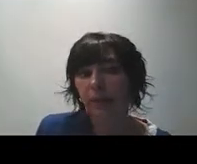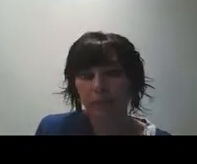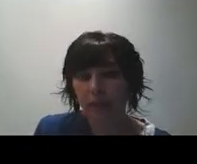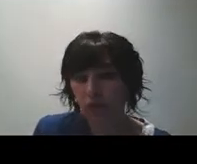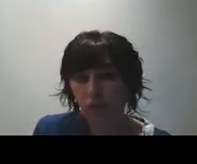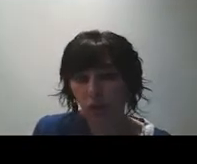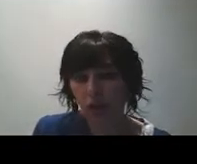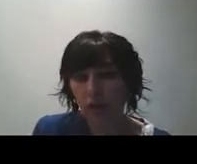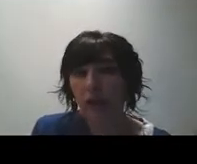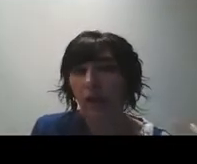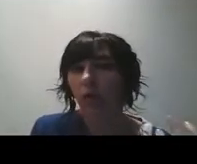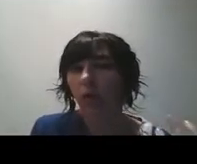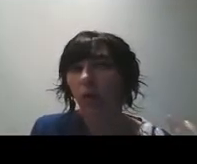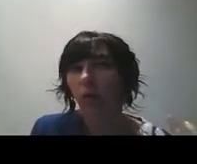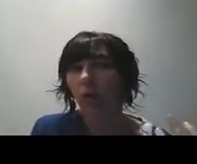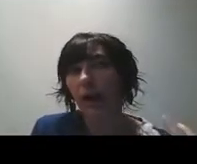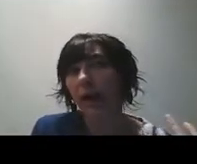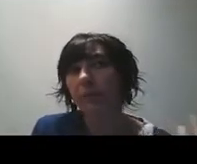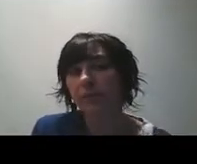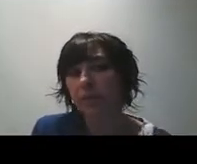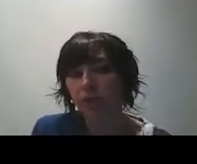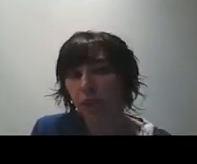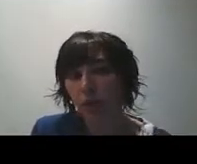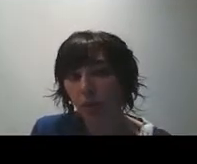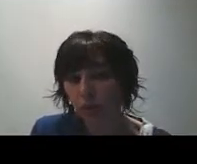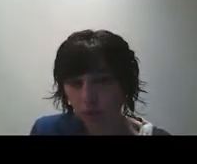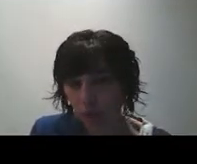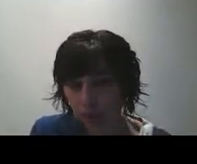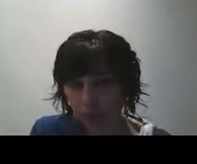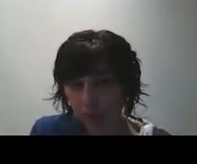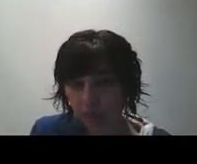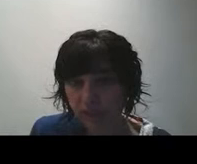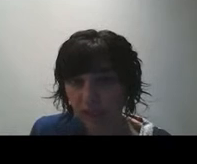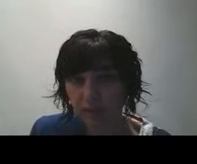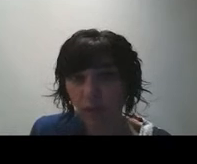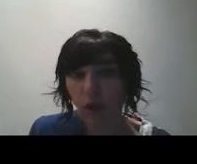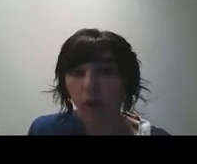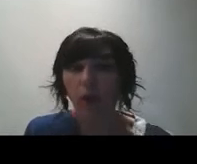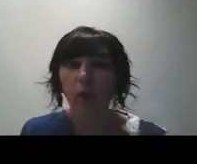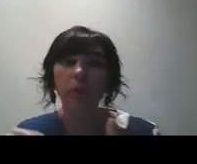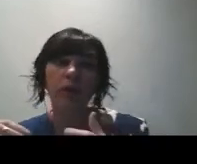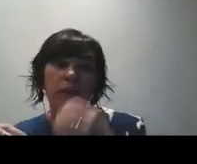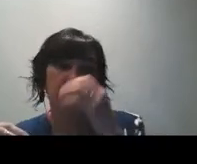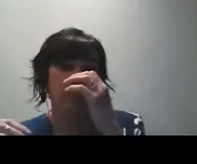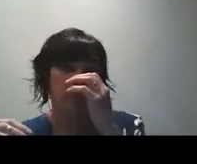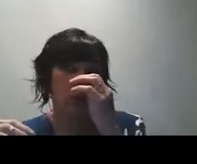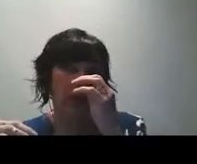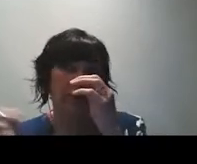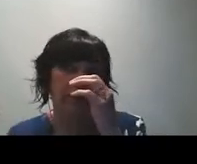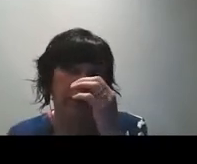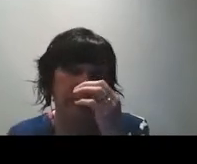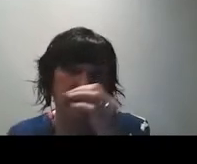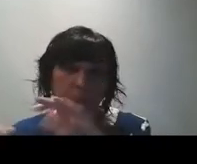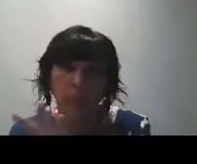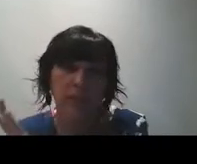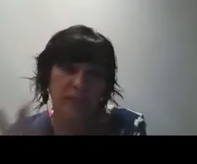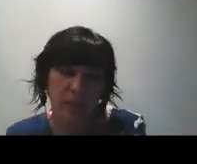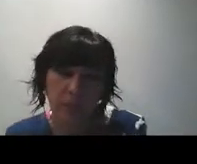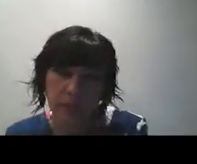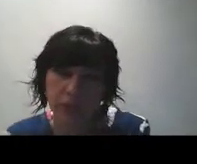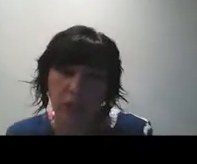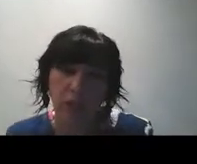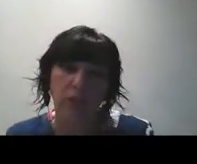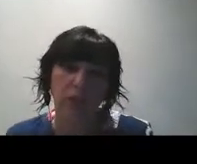não cabe mais só o a captação de recurso mal reembolsado como não só à venda